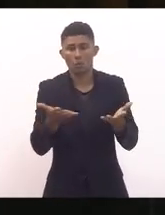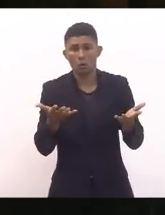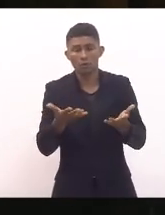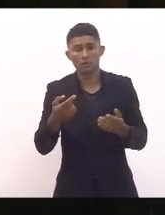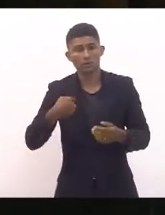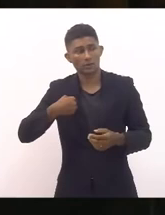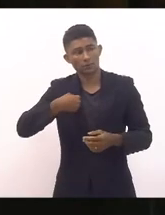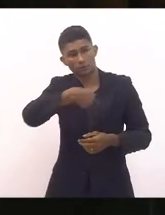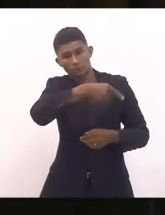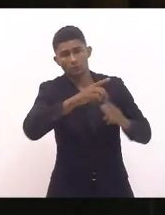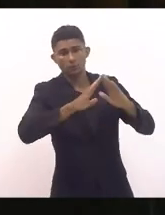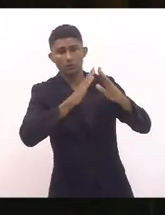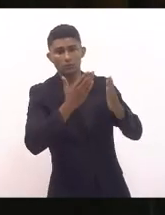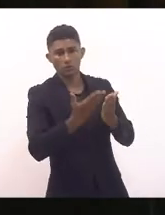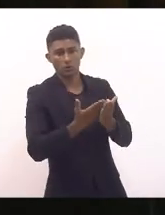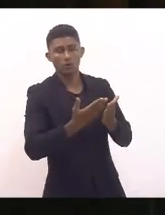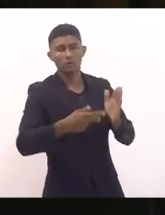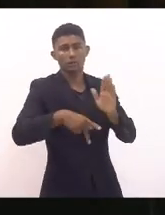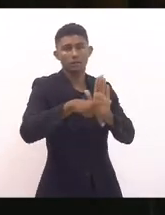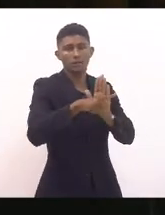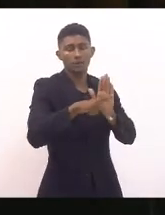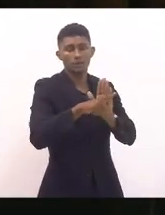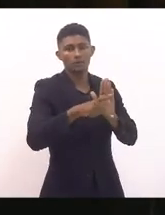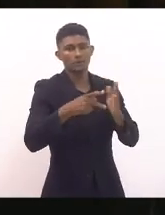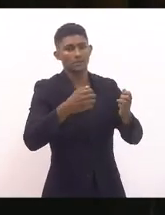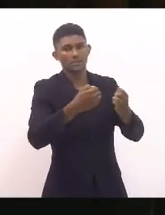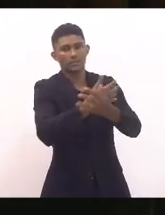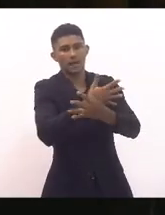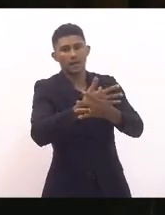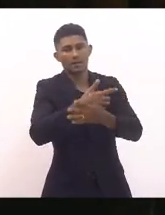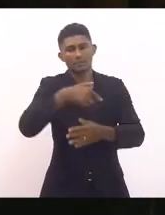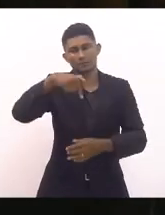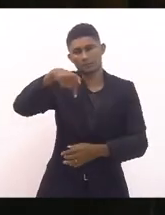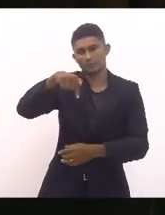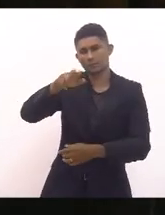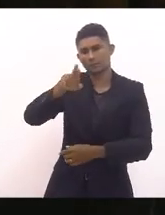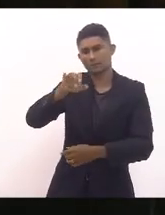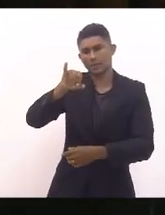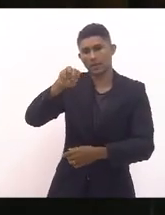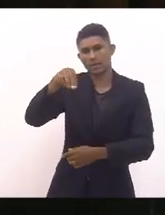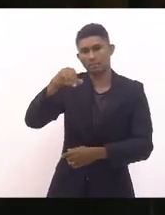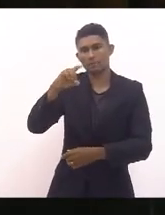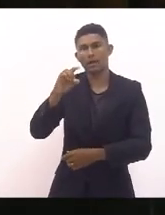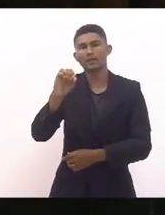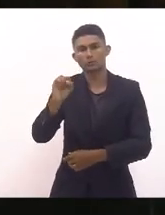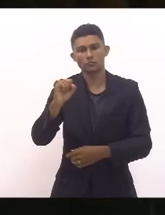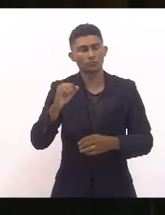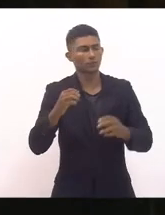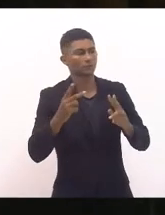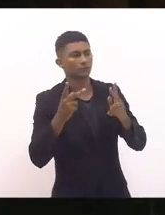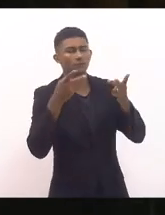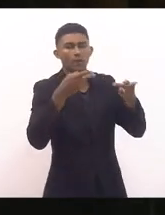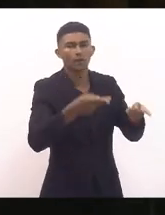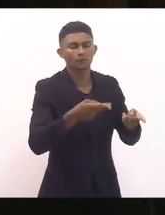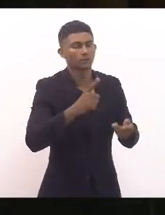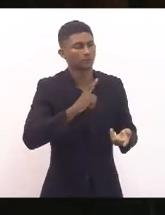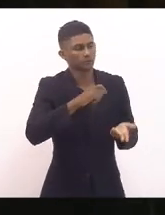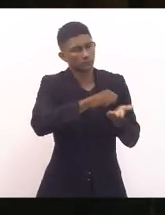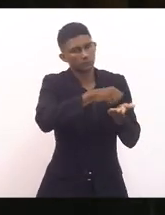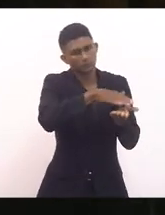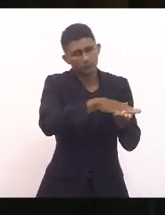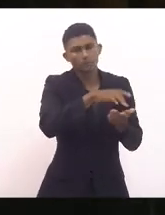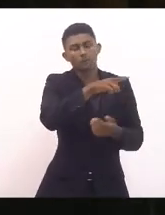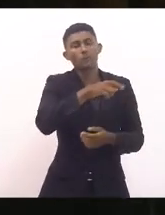escola municipal Leopoldo Machado, na minha cidade de Queimados, na qual eu recebi uma denúncia de uma